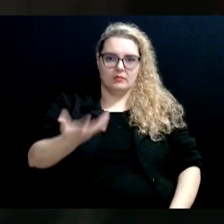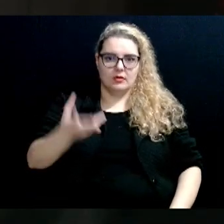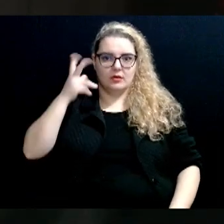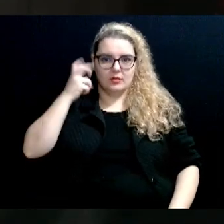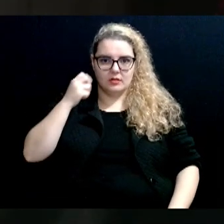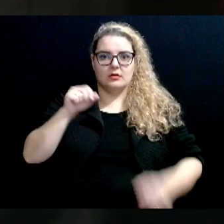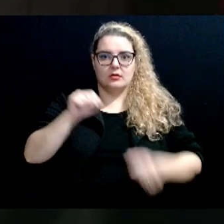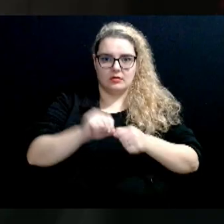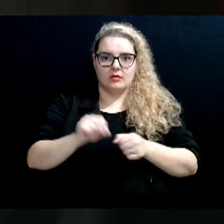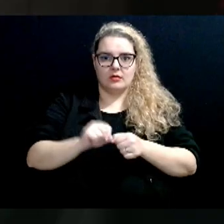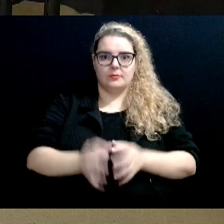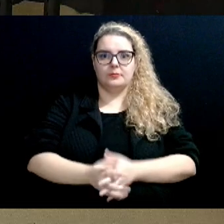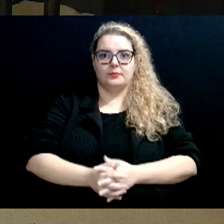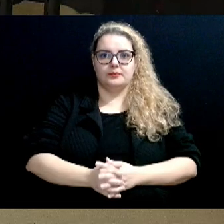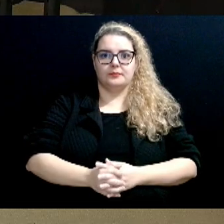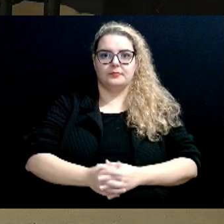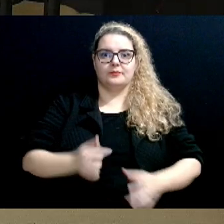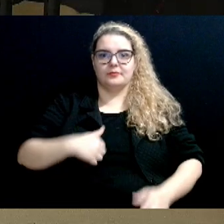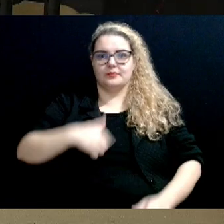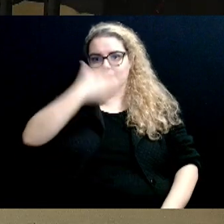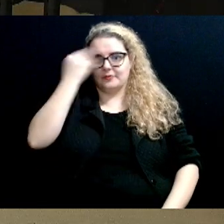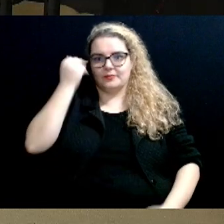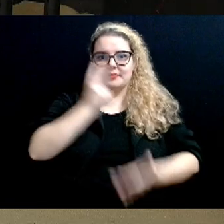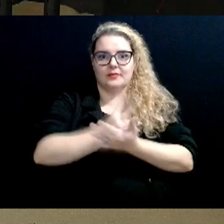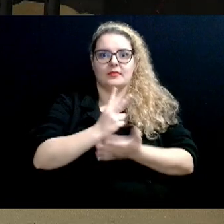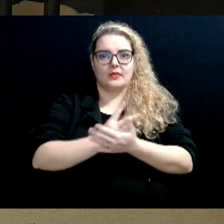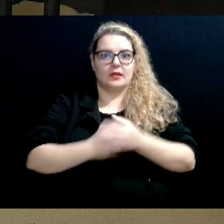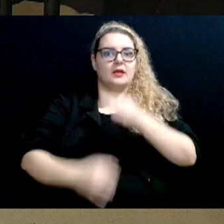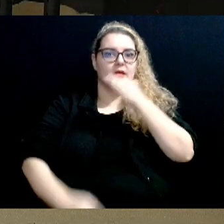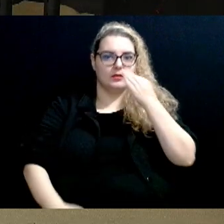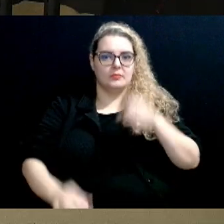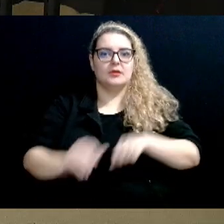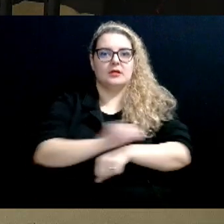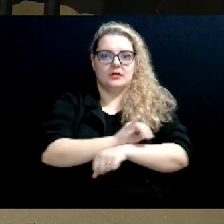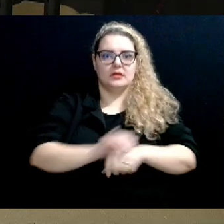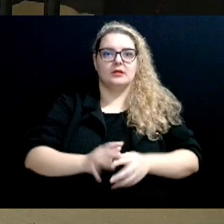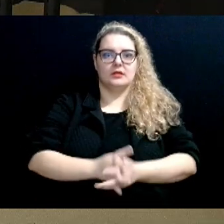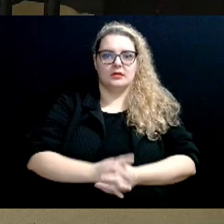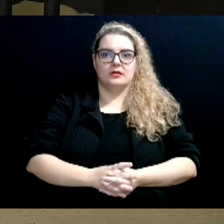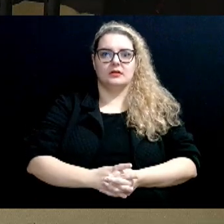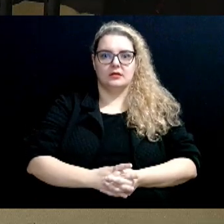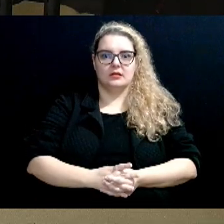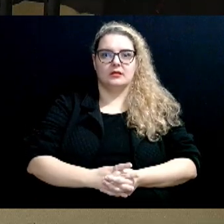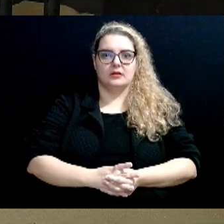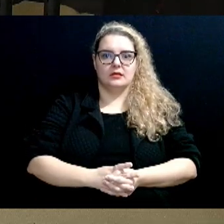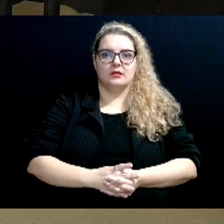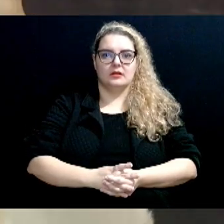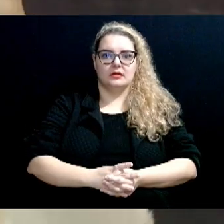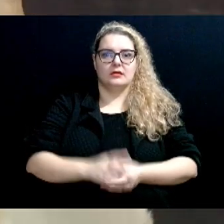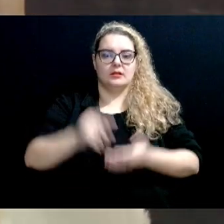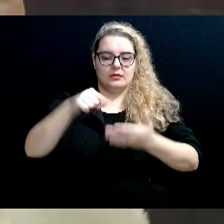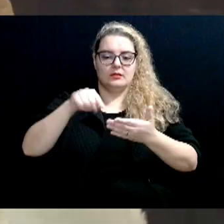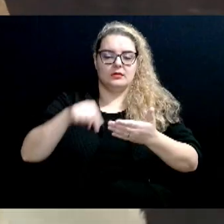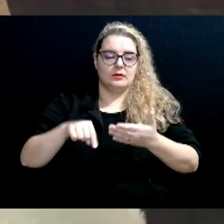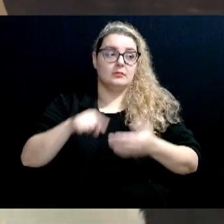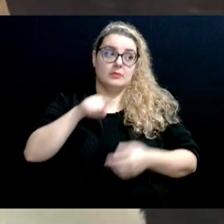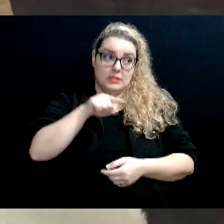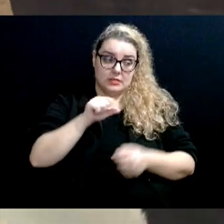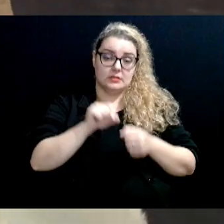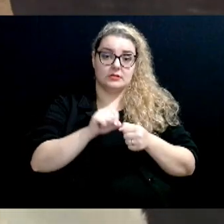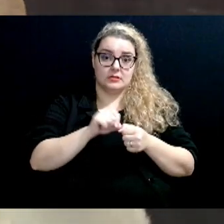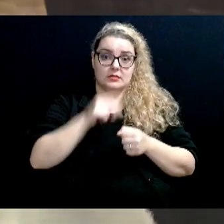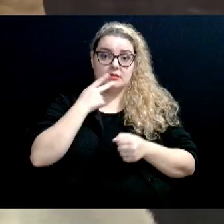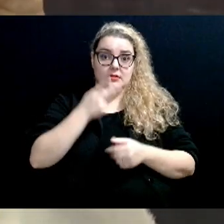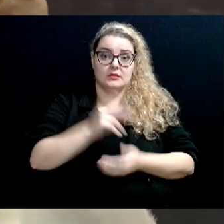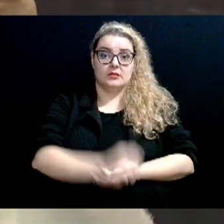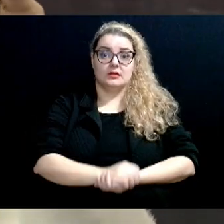andava esquecendo. E é excelente. Exatamente. Você faz um checklist. Mas isso que você está falando é muito